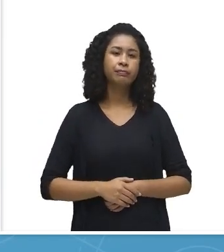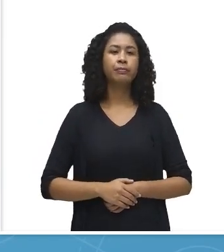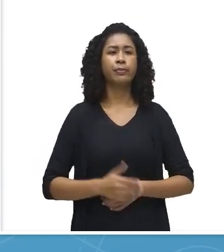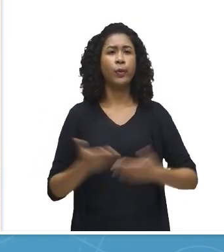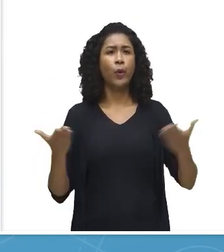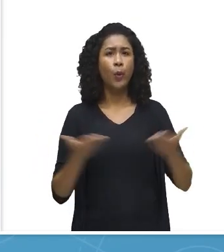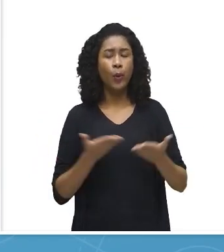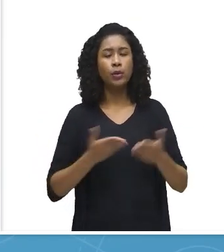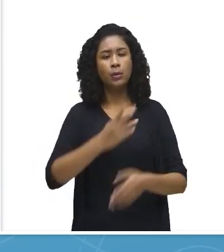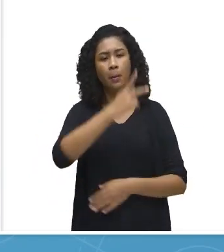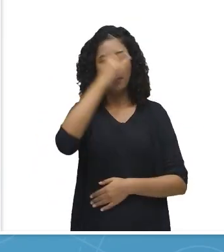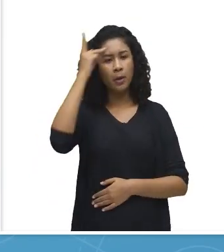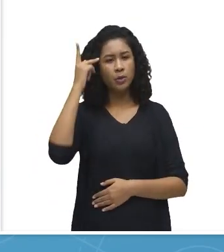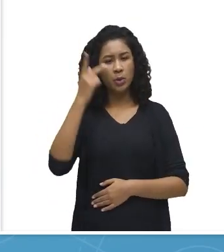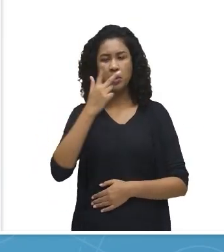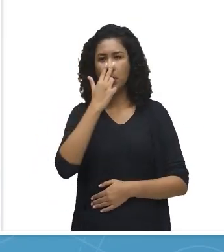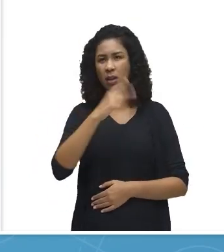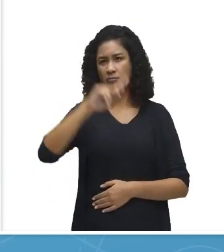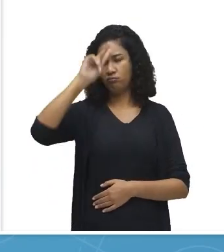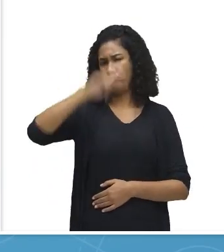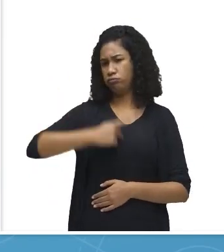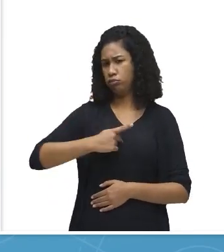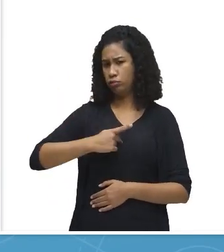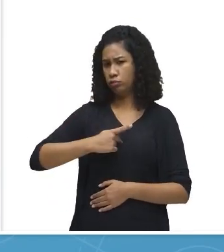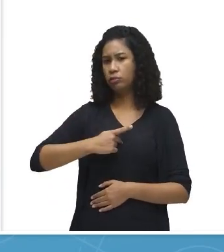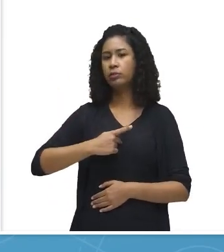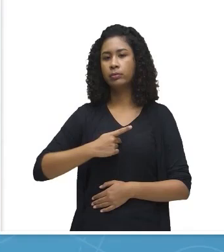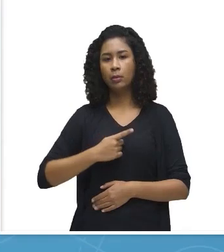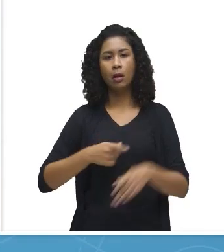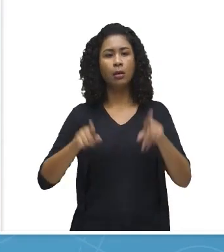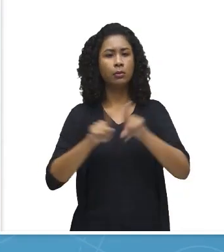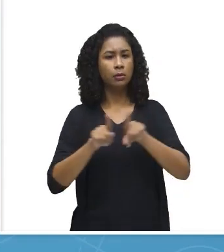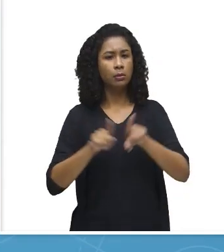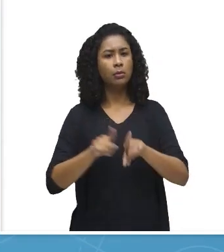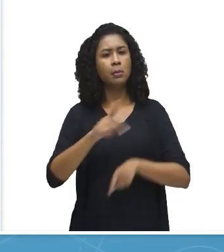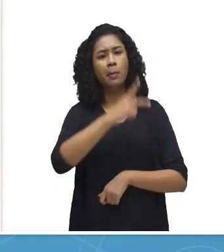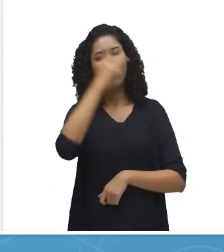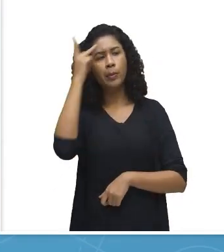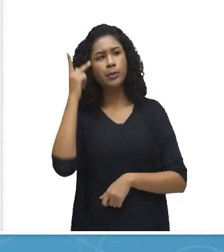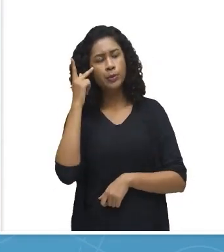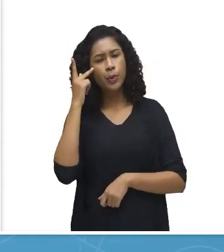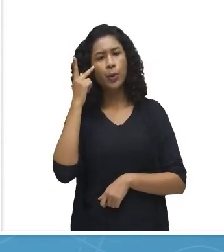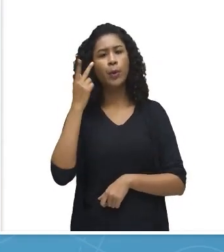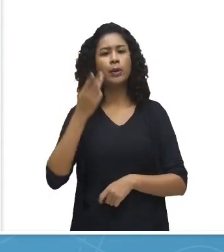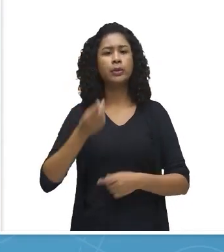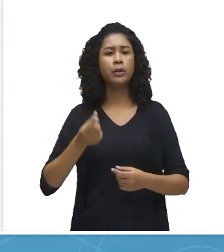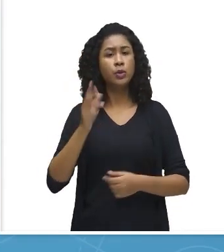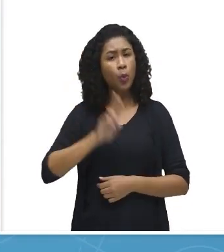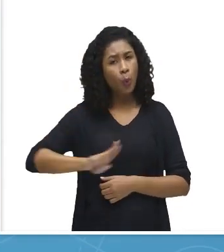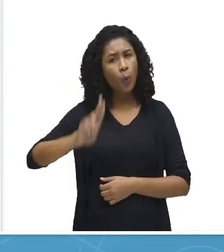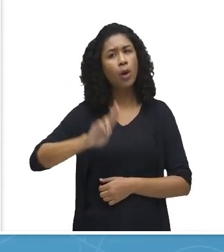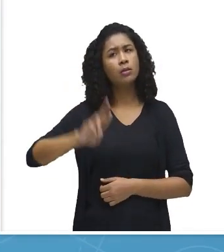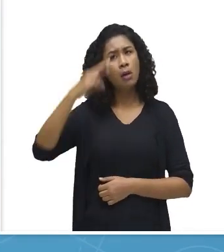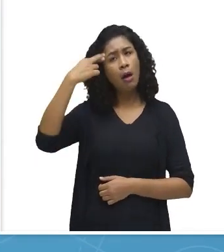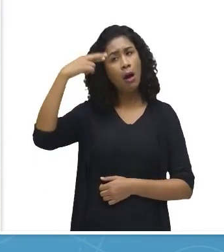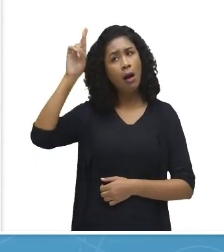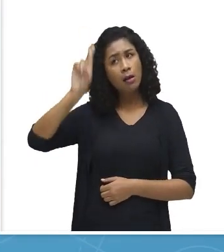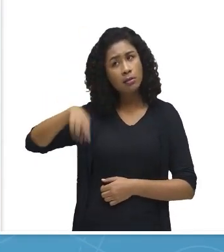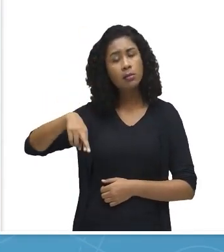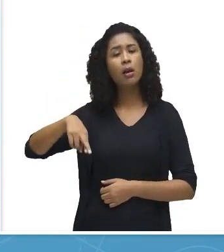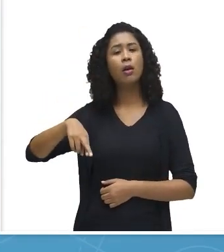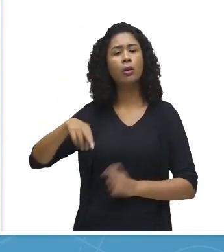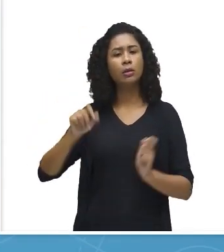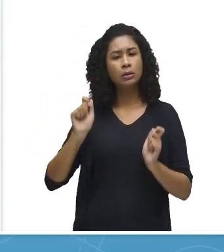individualistas, mas, por outro lado, nós temos também pessoas que usam da razão para